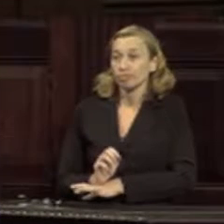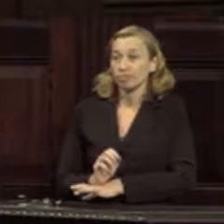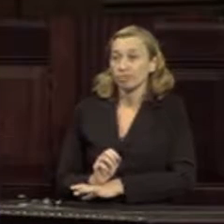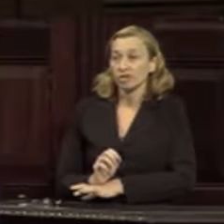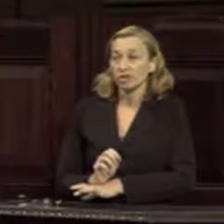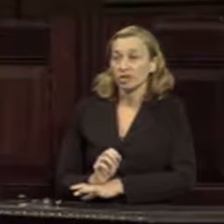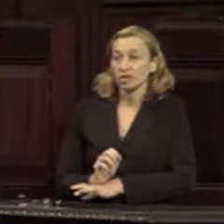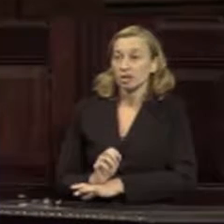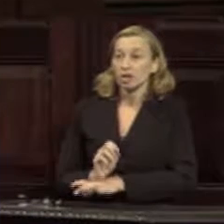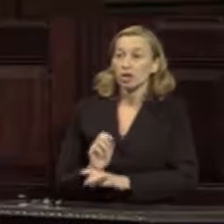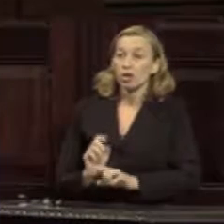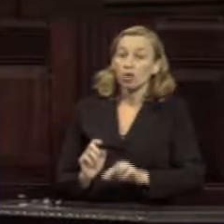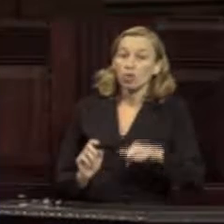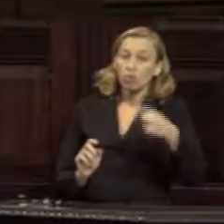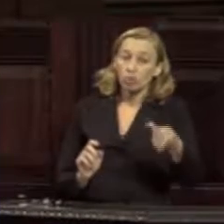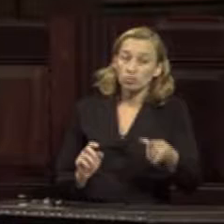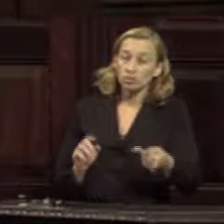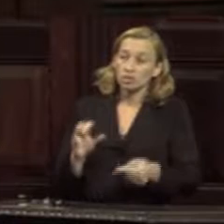do ICMS.